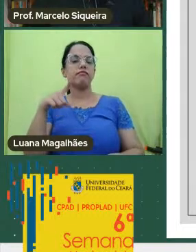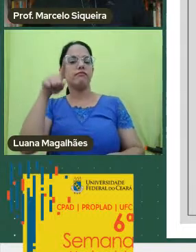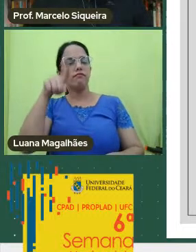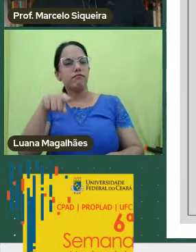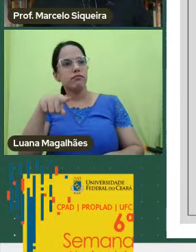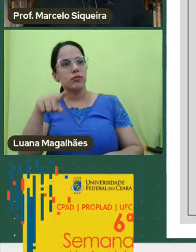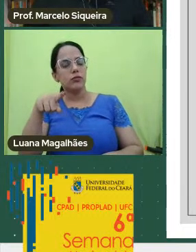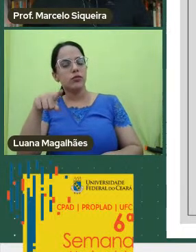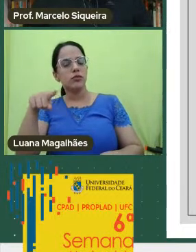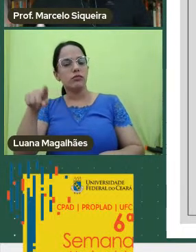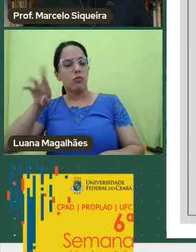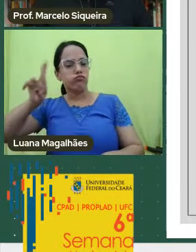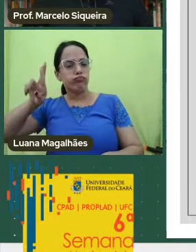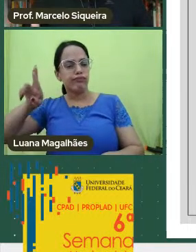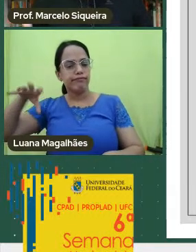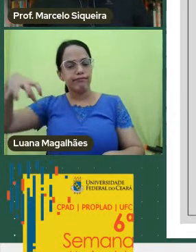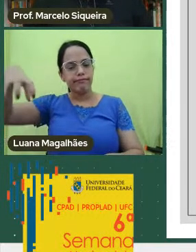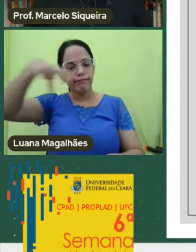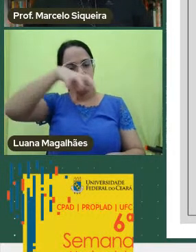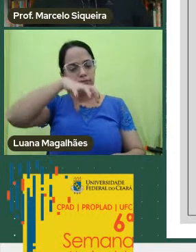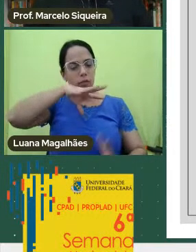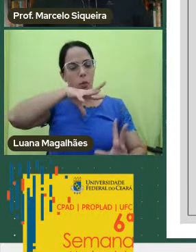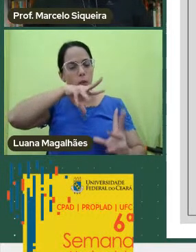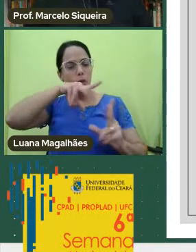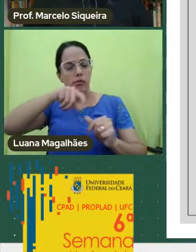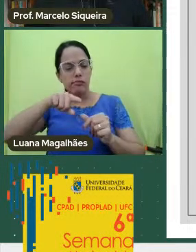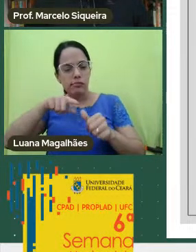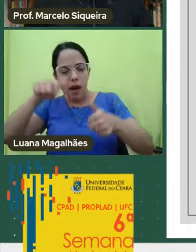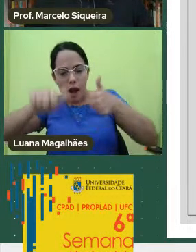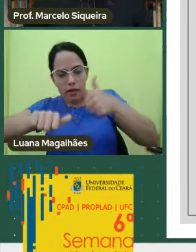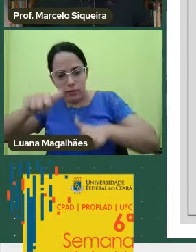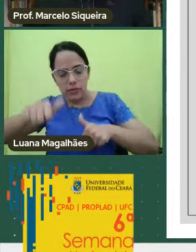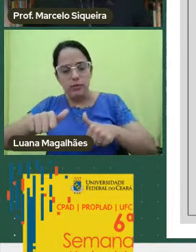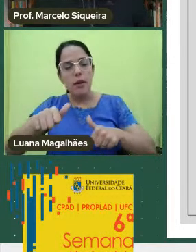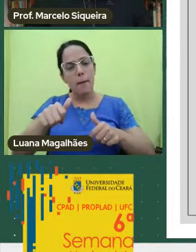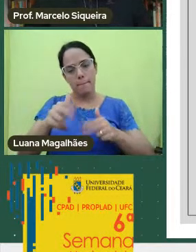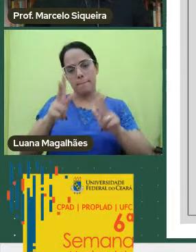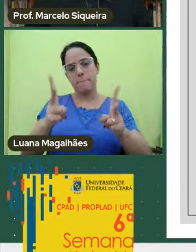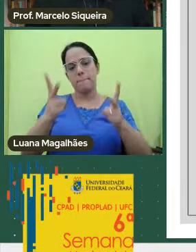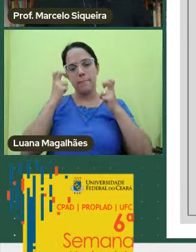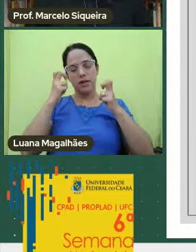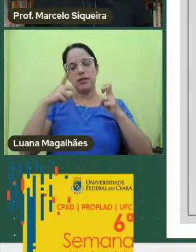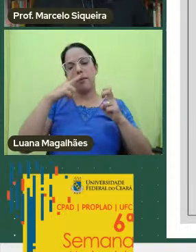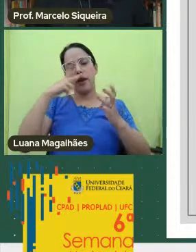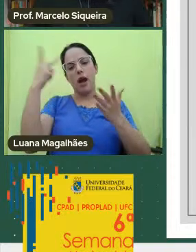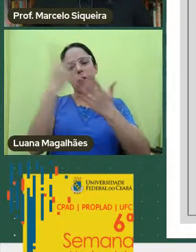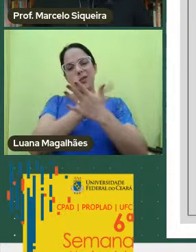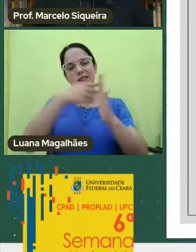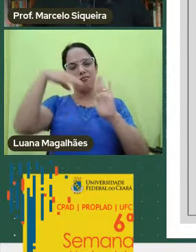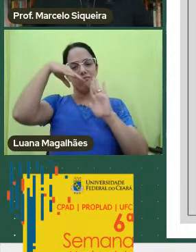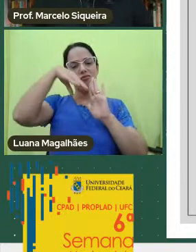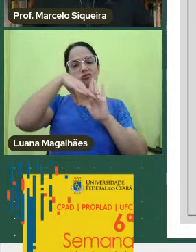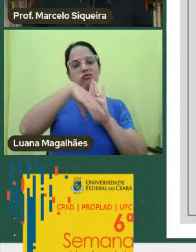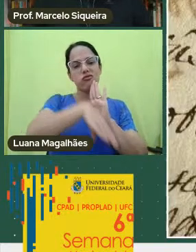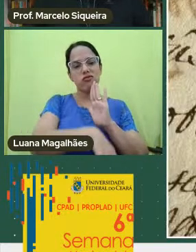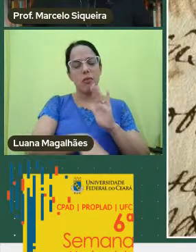nós percebemos também que as instituições arquivísticas seguem essa queda. Né?